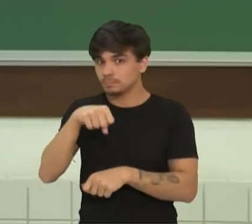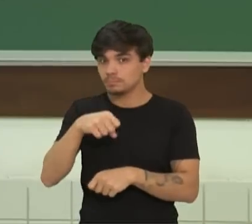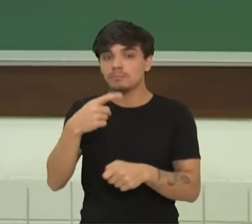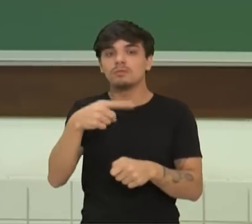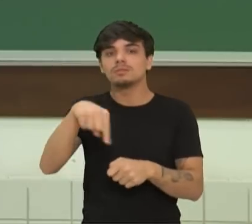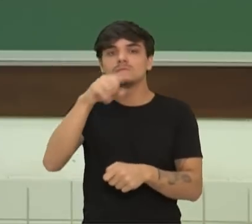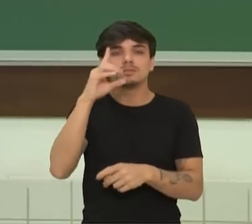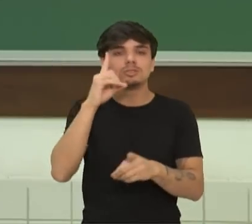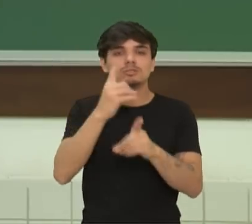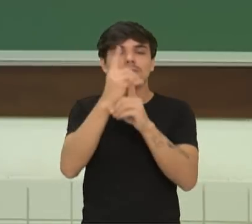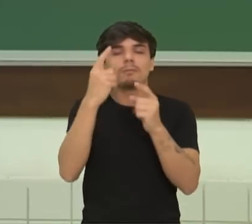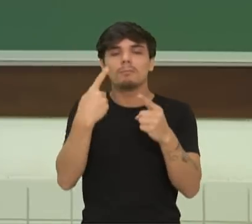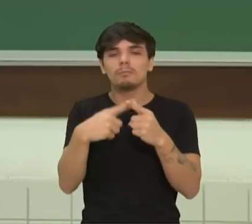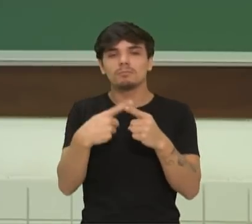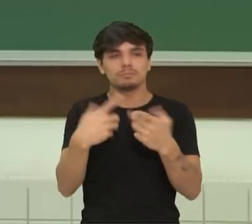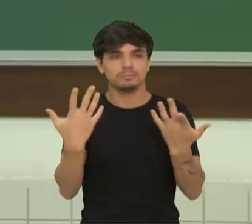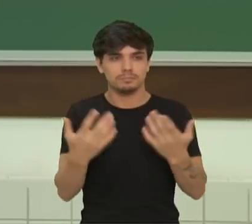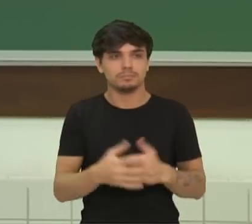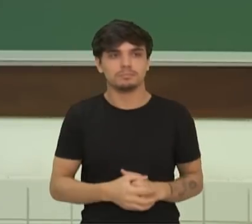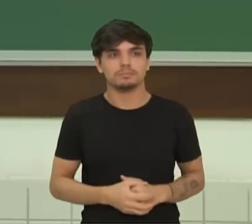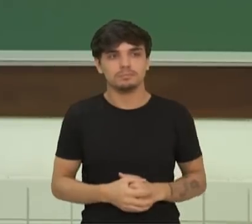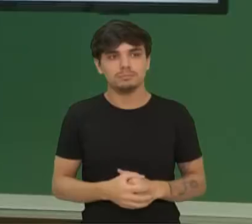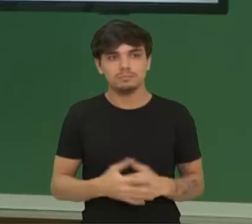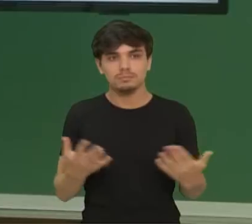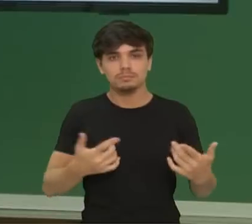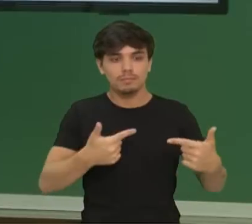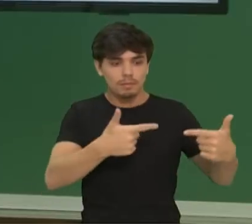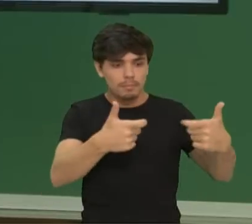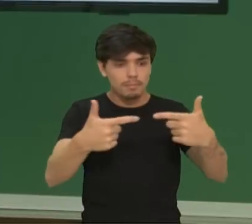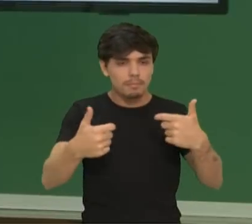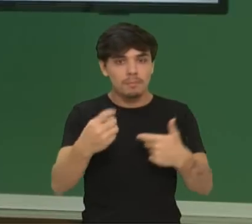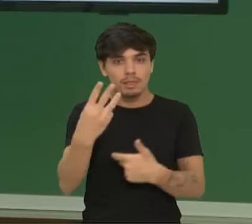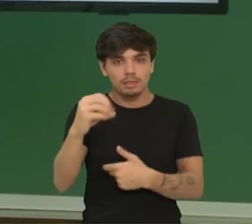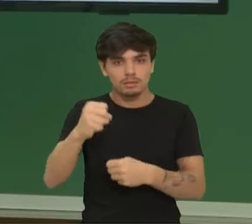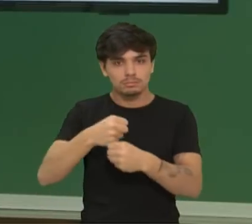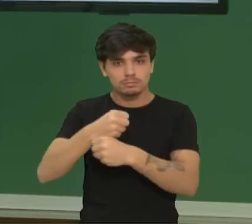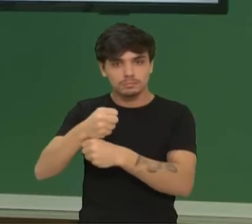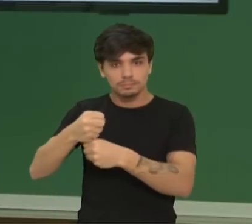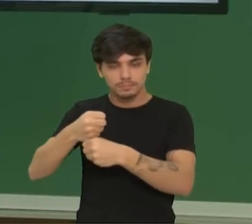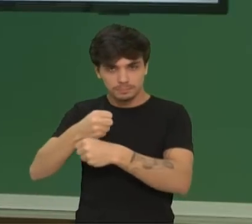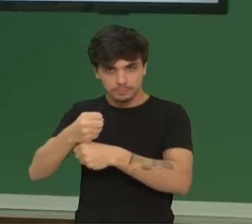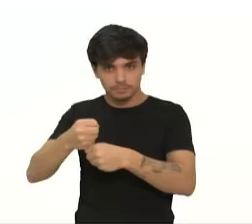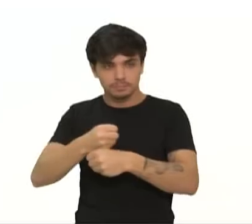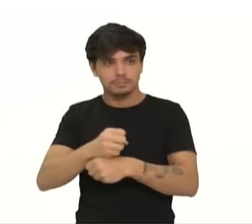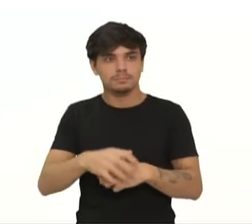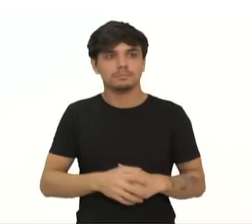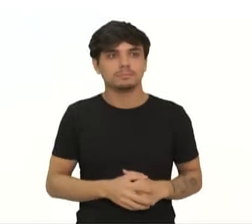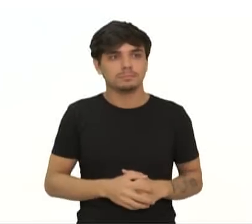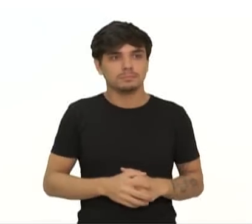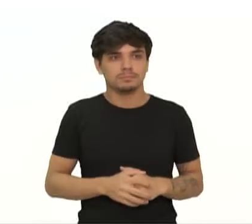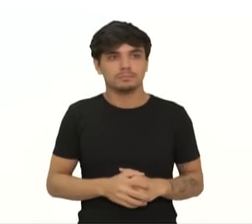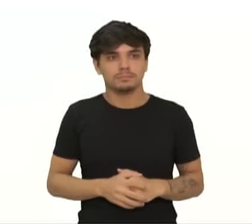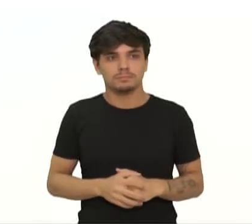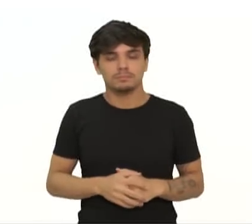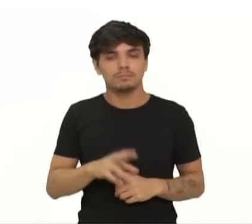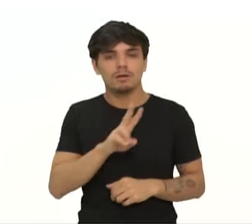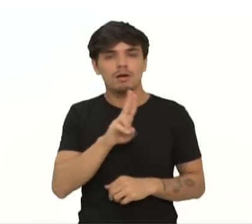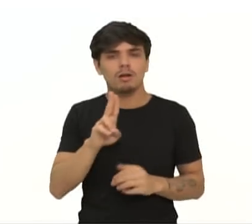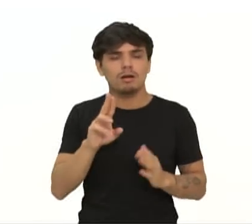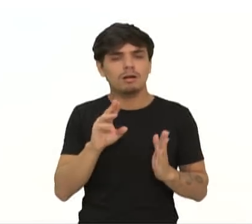Vamos lá? Guerra dos 30 anos. O que foi? Vamos ver. É a denominação dada